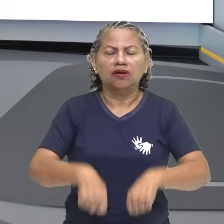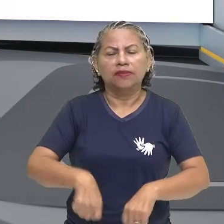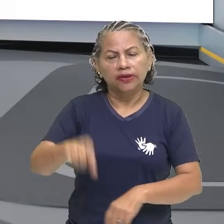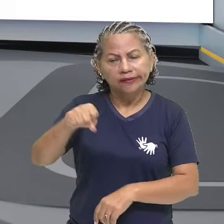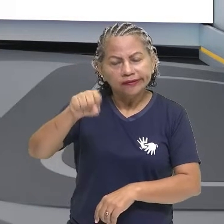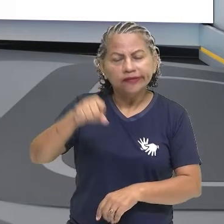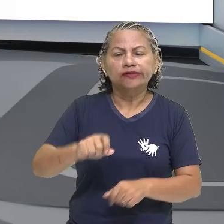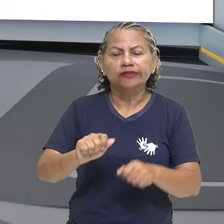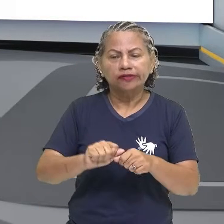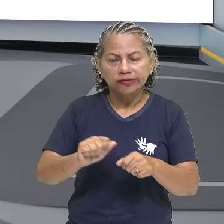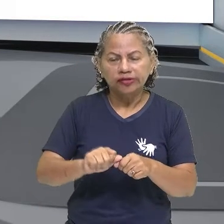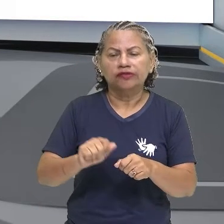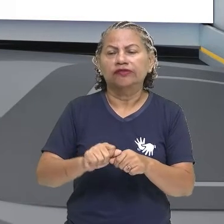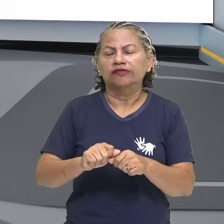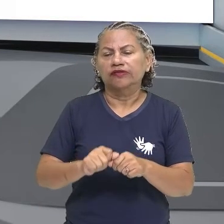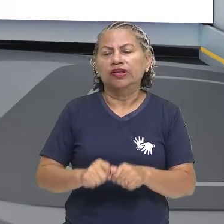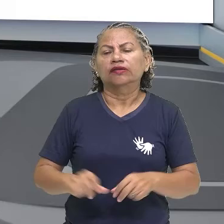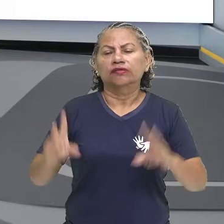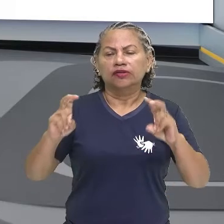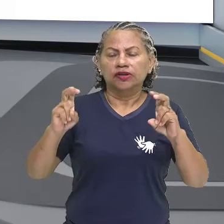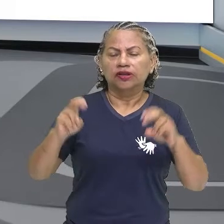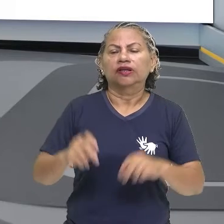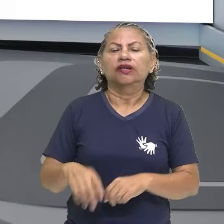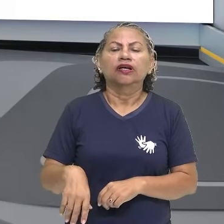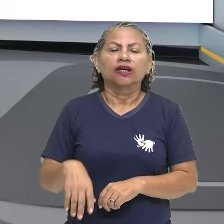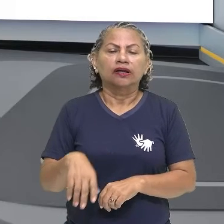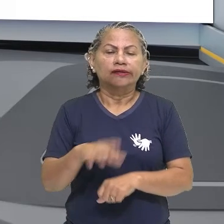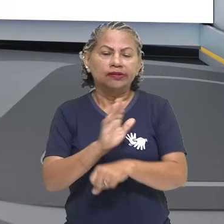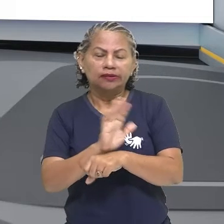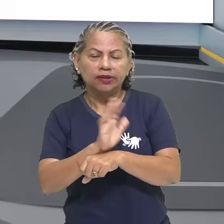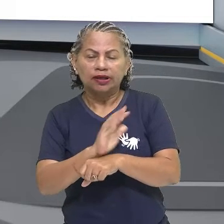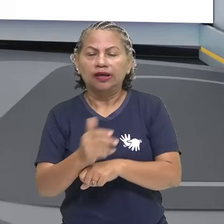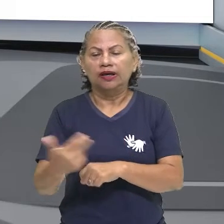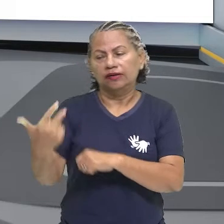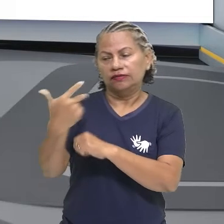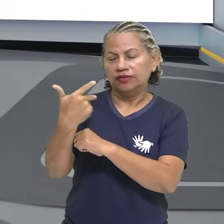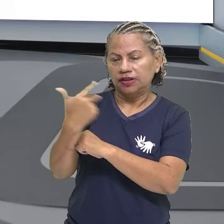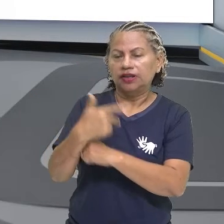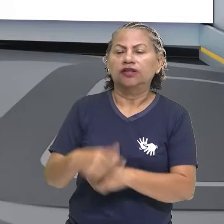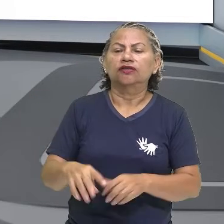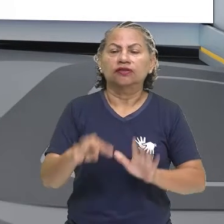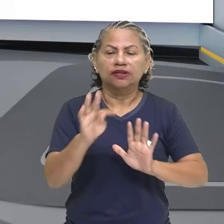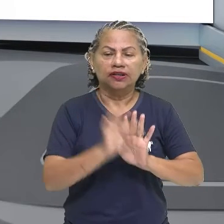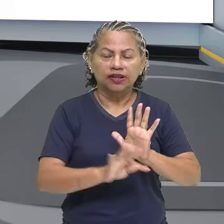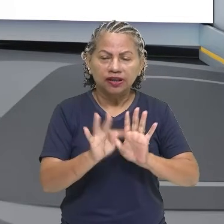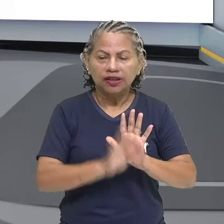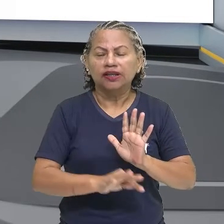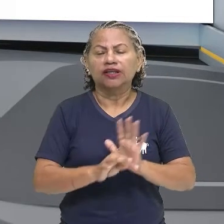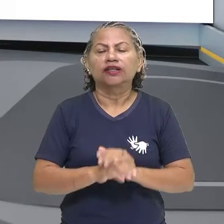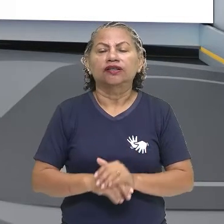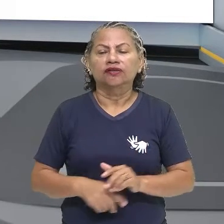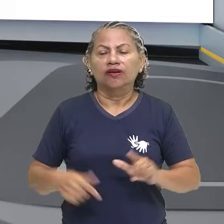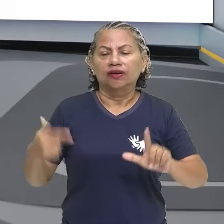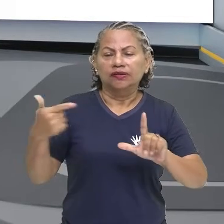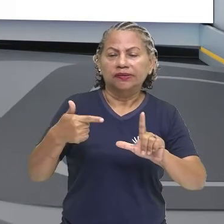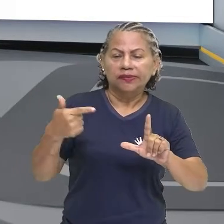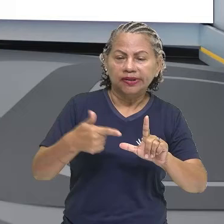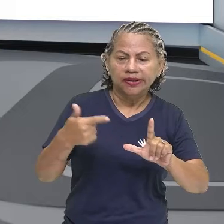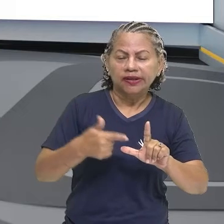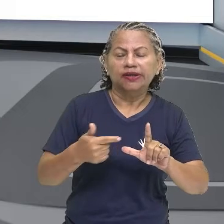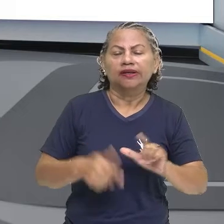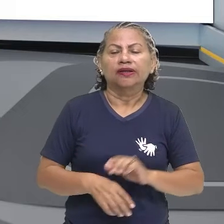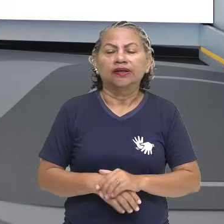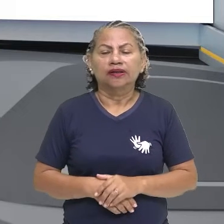de conteúdos, vídeos, imagens em geral, textos escritos, montagens, memes. Os games modernos